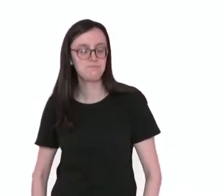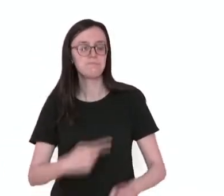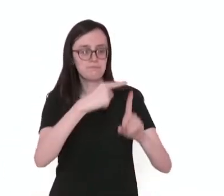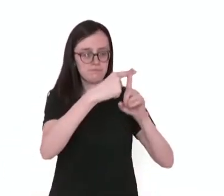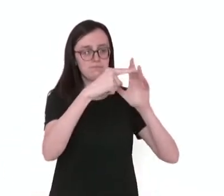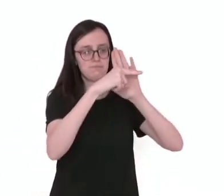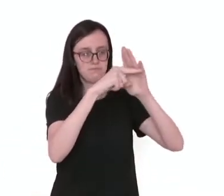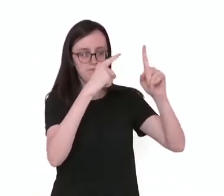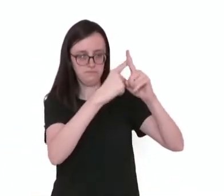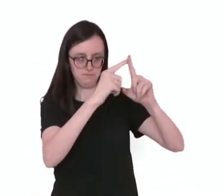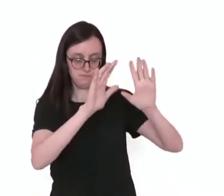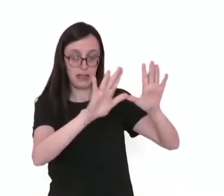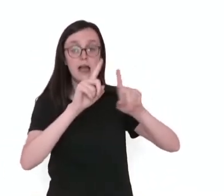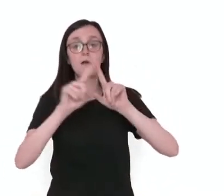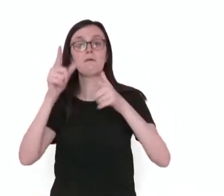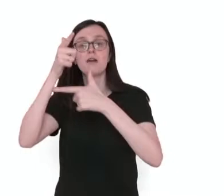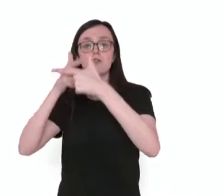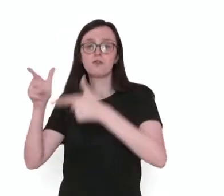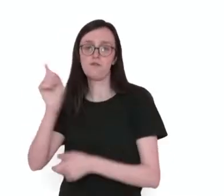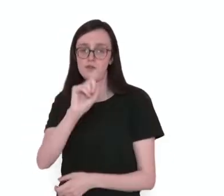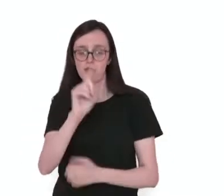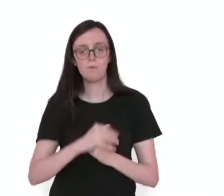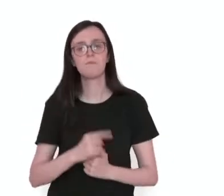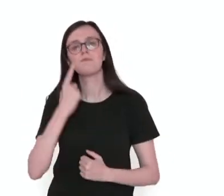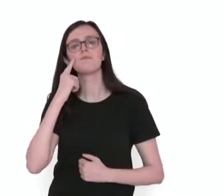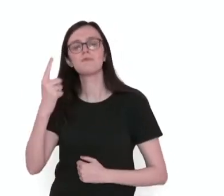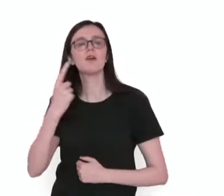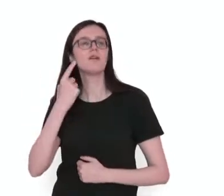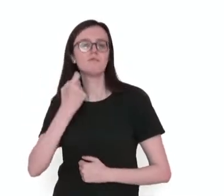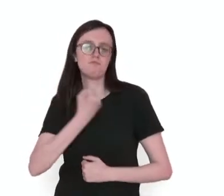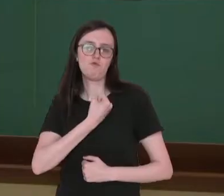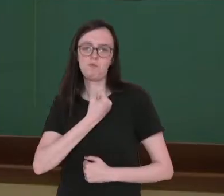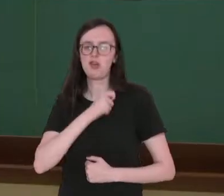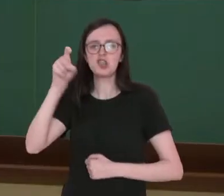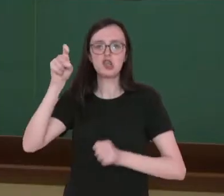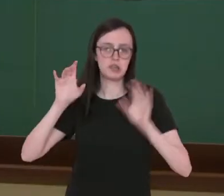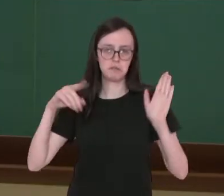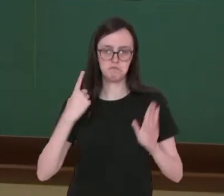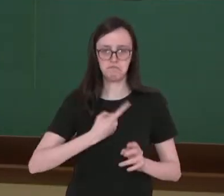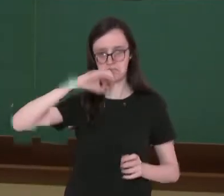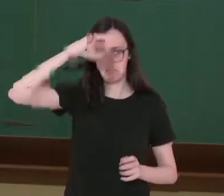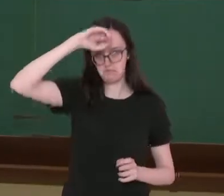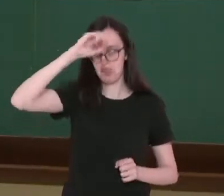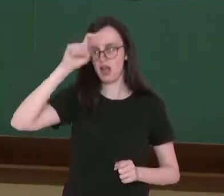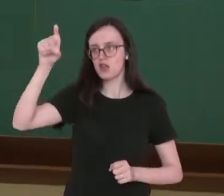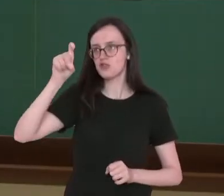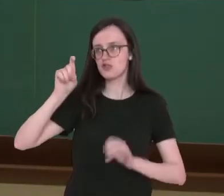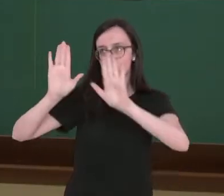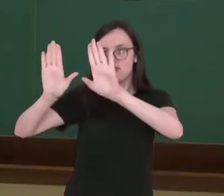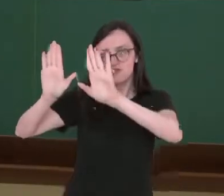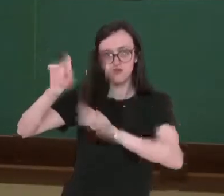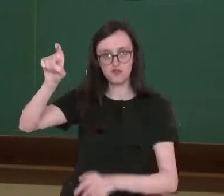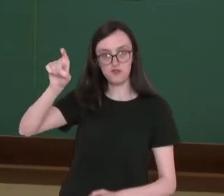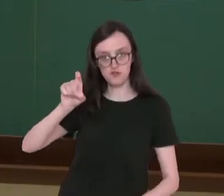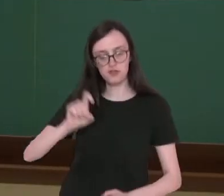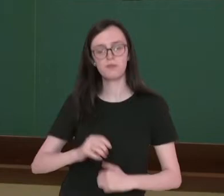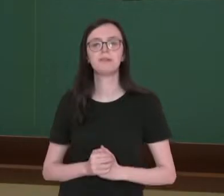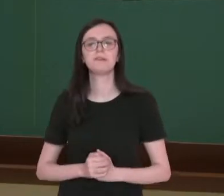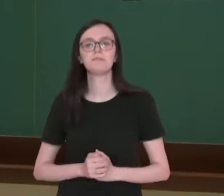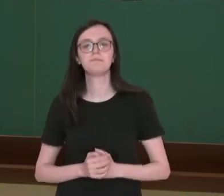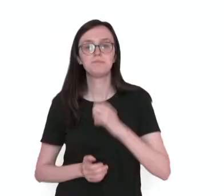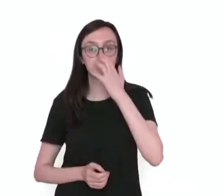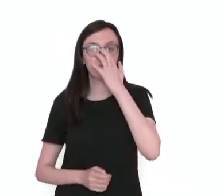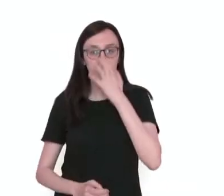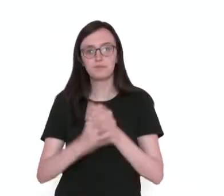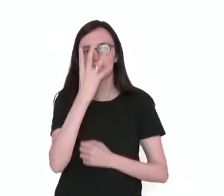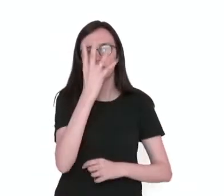ó. Eu tenho aqui um número inteiro x, esse número desconhecido, né? É uma incógnita nossa.